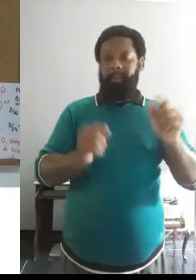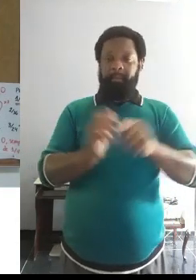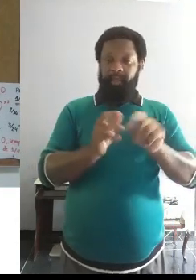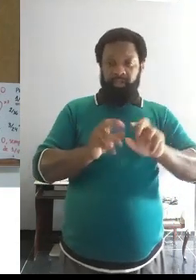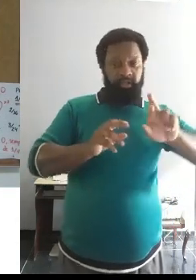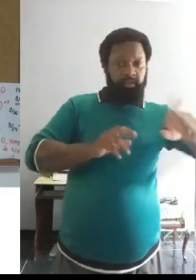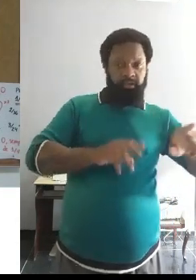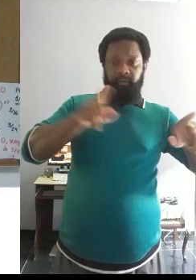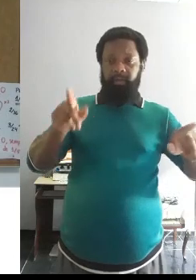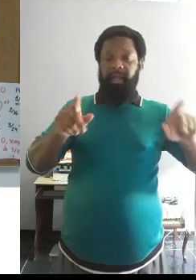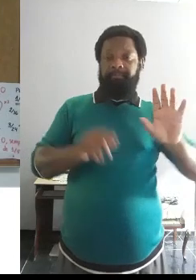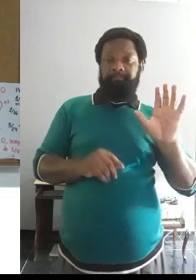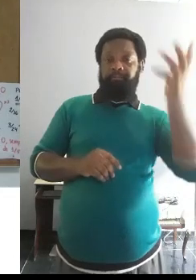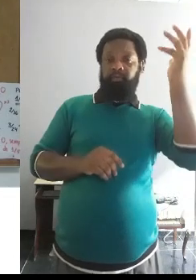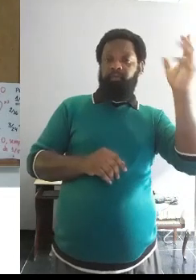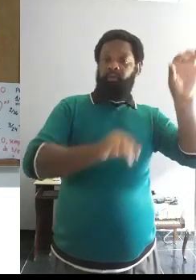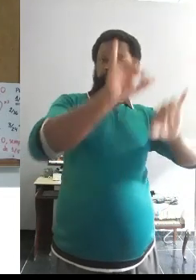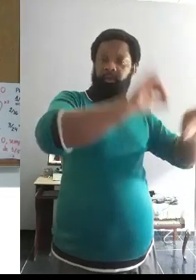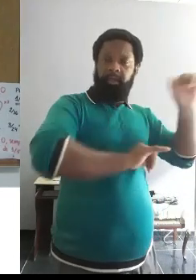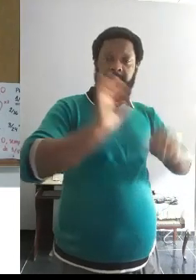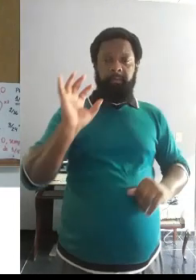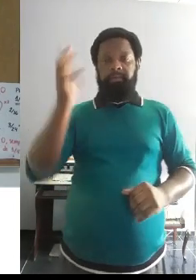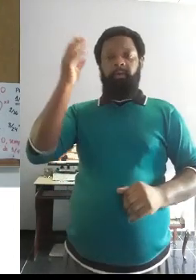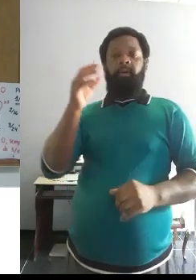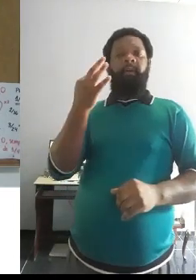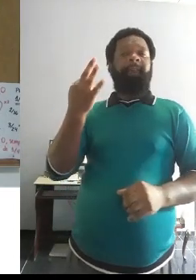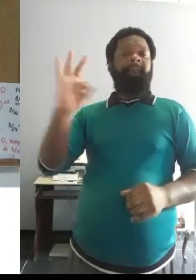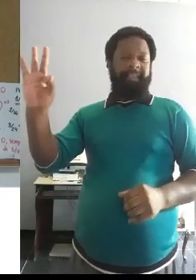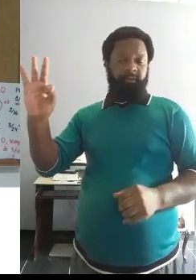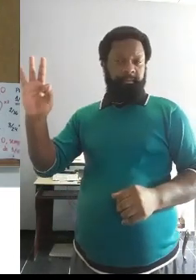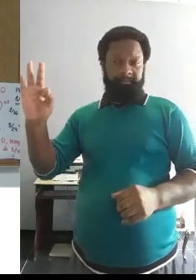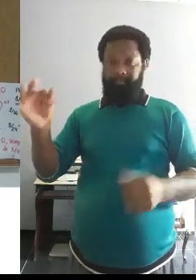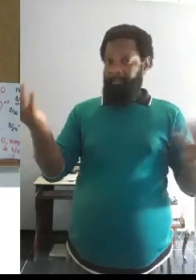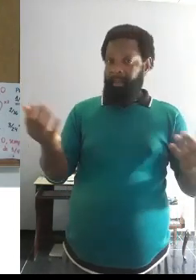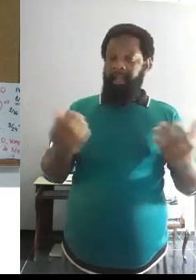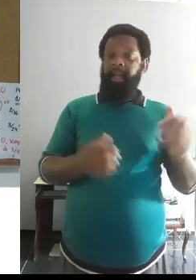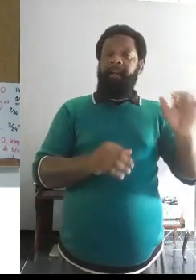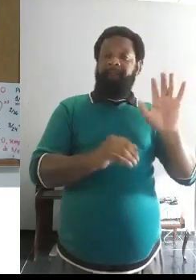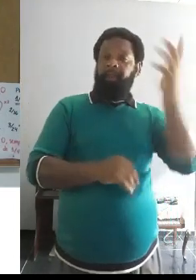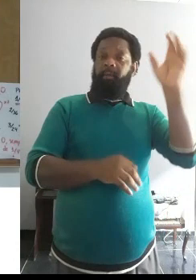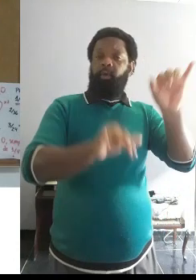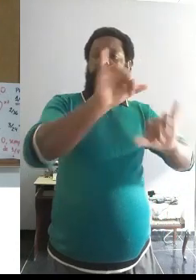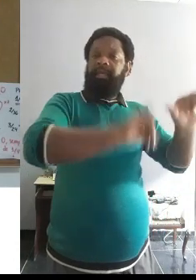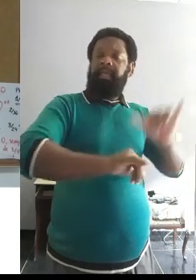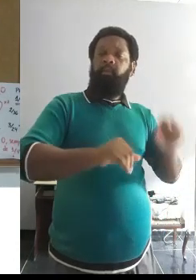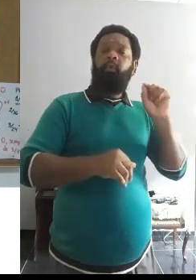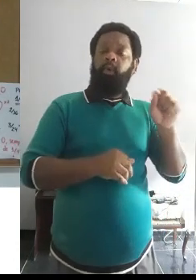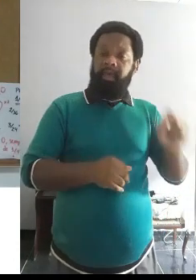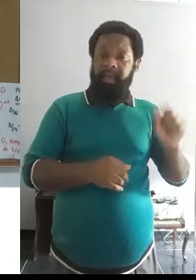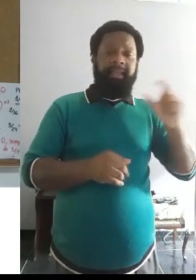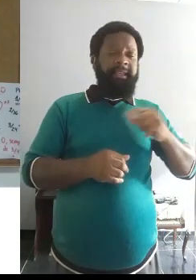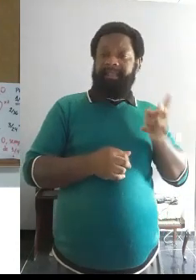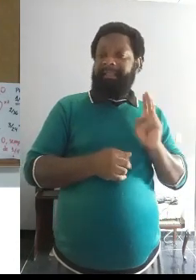da diferença entre fenômeno químico e fenômeno físico. Tudo bem? Pessoal, o fenômeno químico, ele é um fenômeno